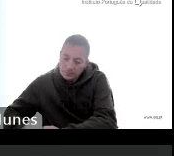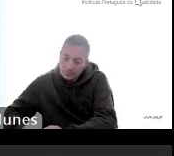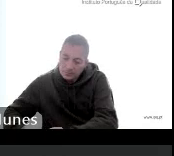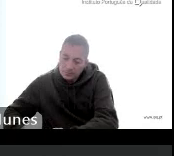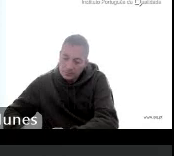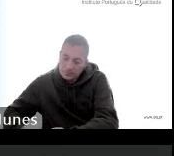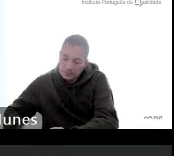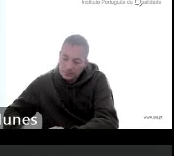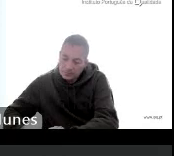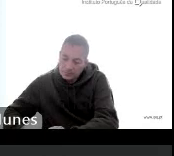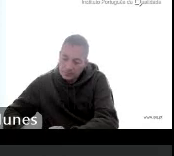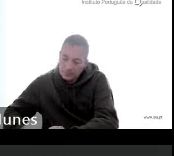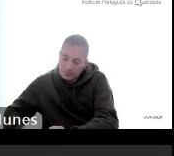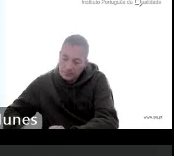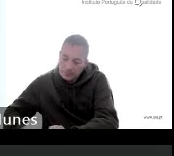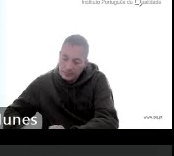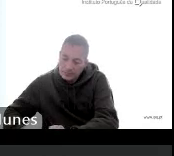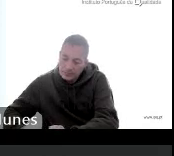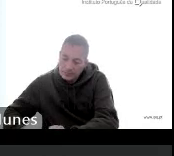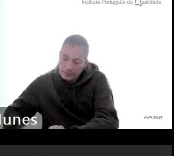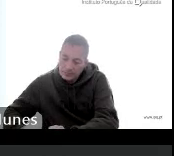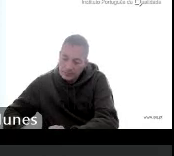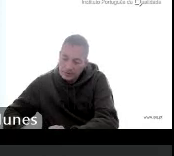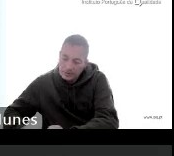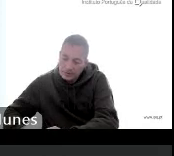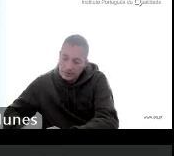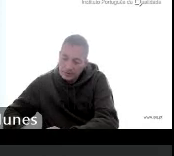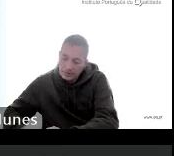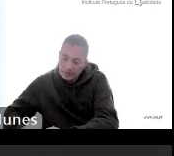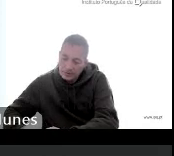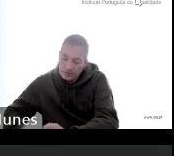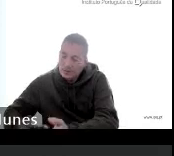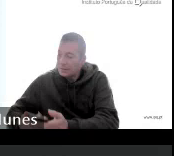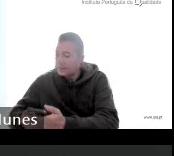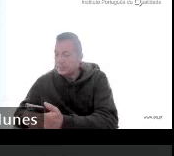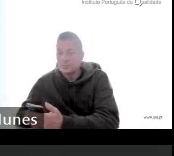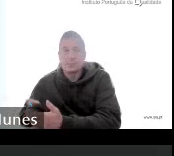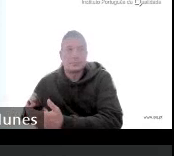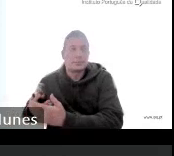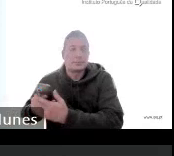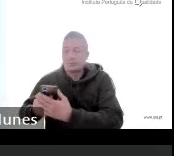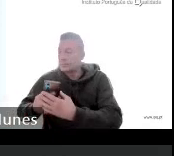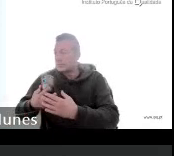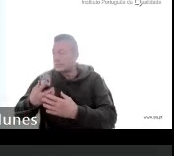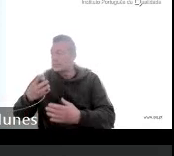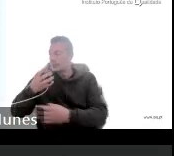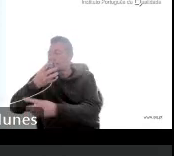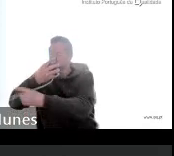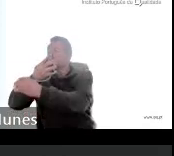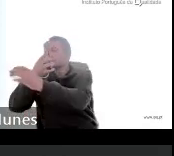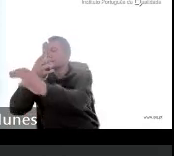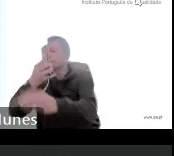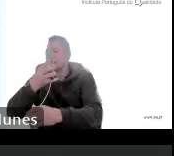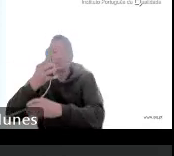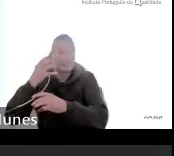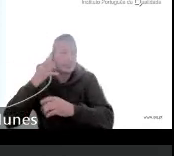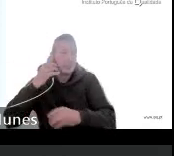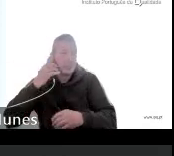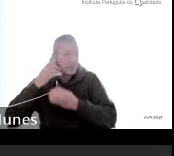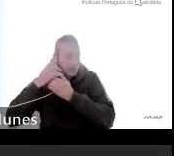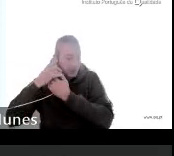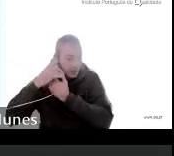a Isabela Oliveira, irá explicar mais em detalhe. De qualquer forma, nós também,